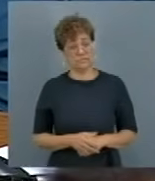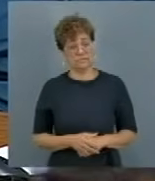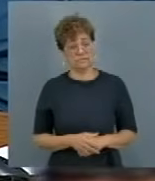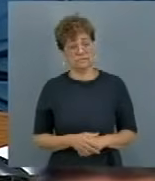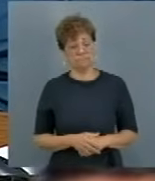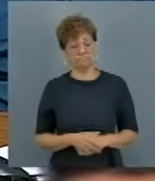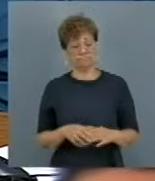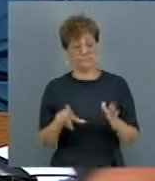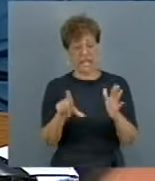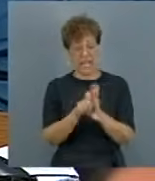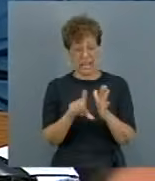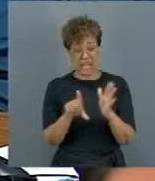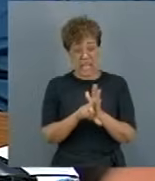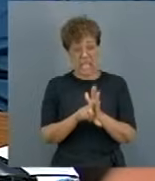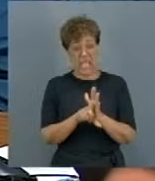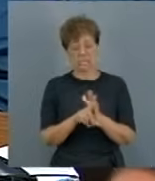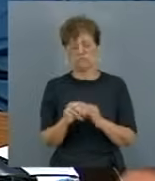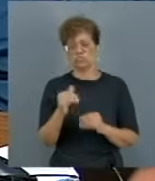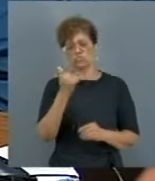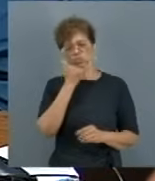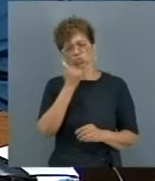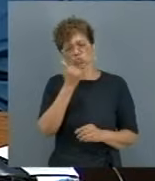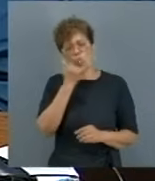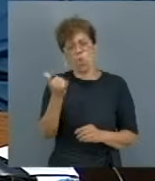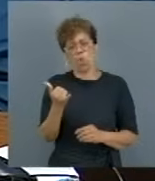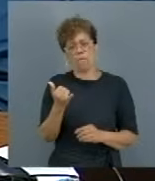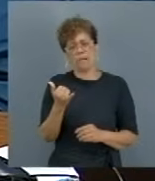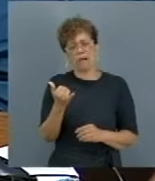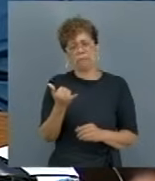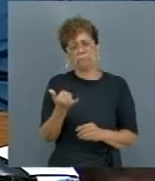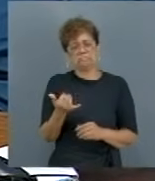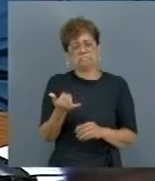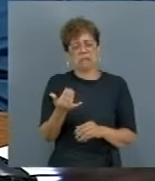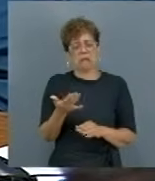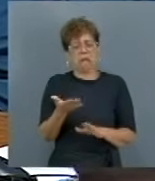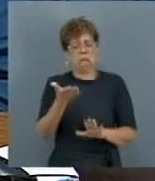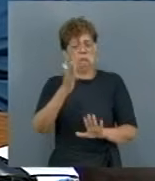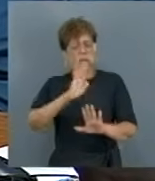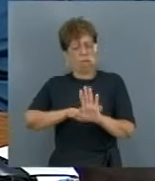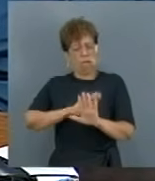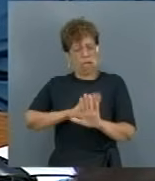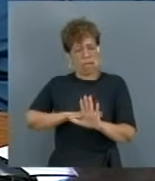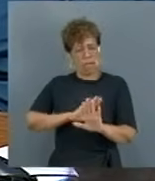A lei está sendo, me desculpe a expressão, fulanizada.